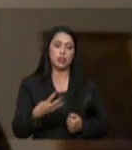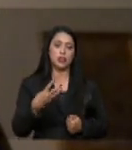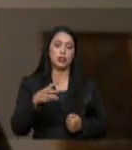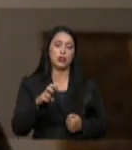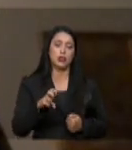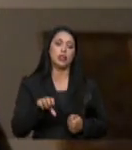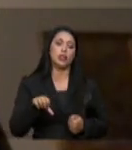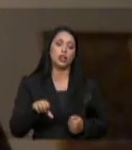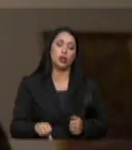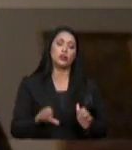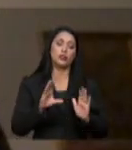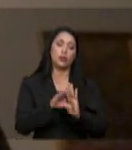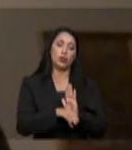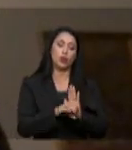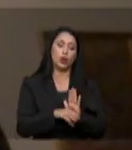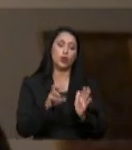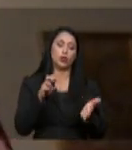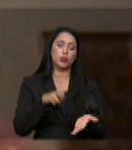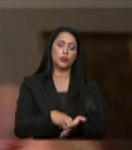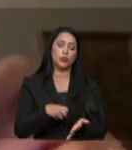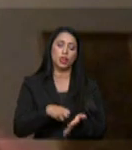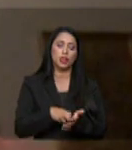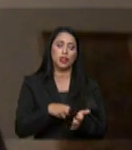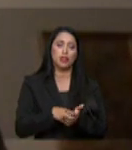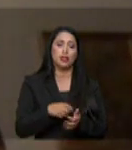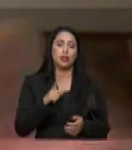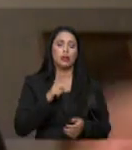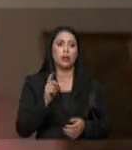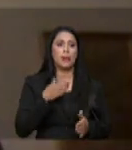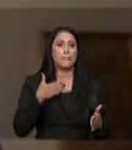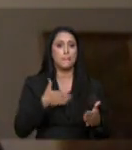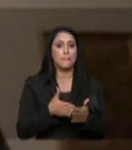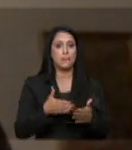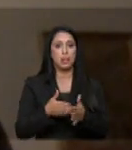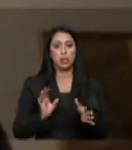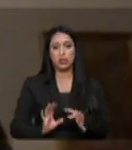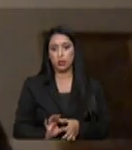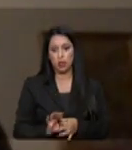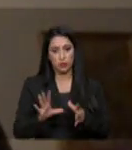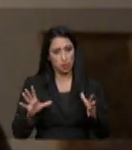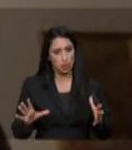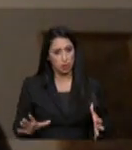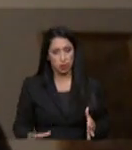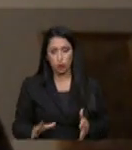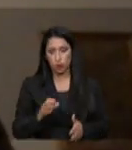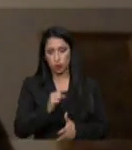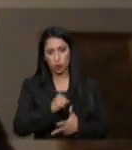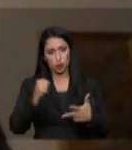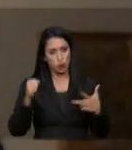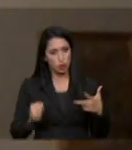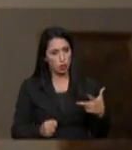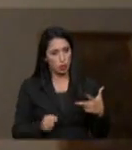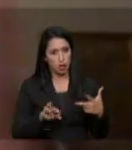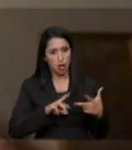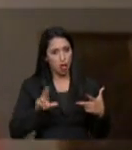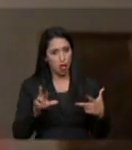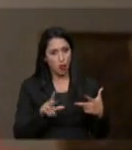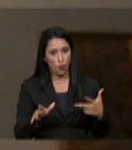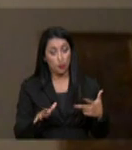359l do Código Penal não é tentar impedir o livre exercício dos poderes é